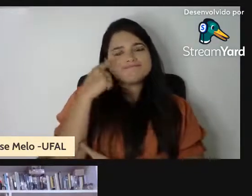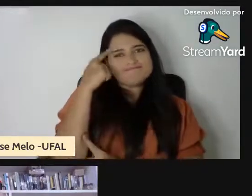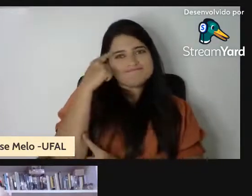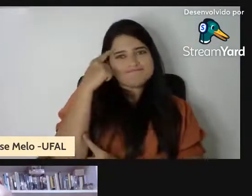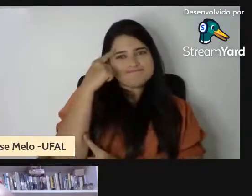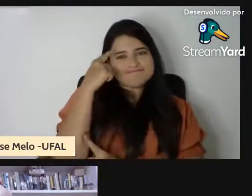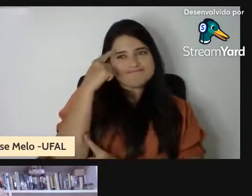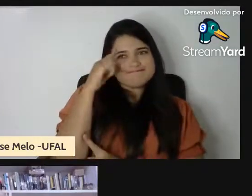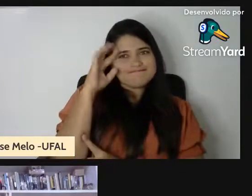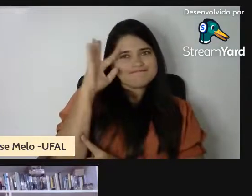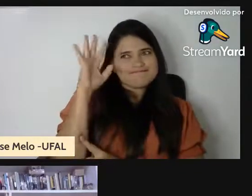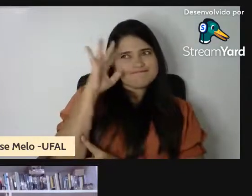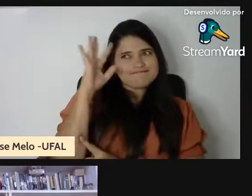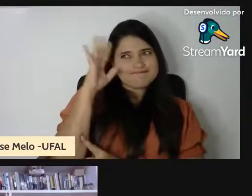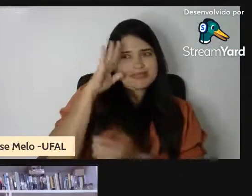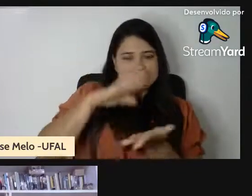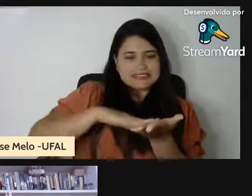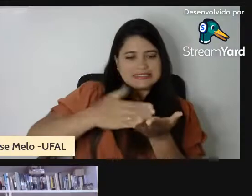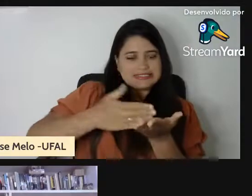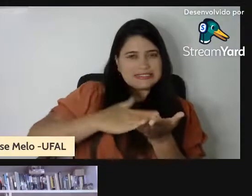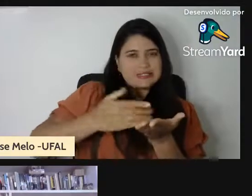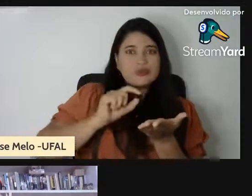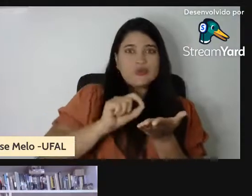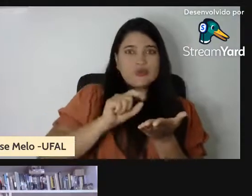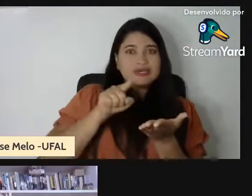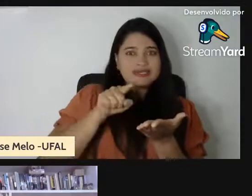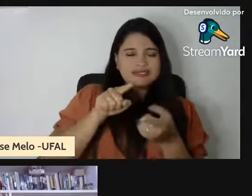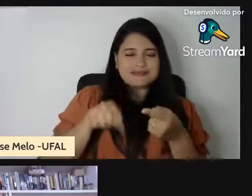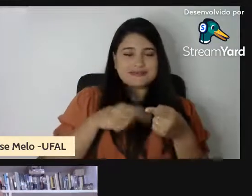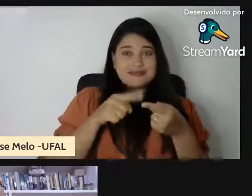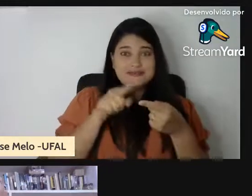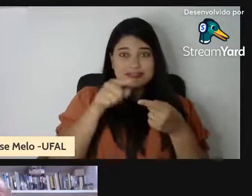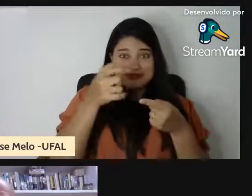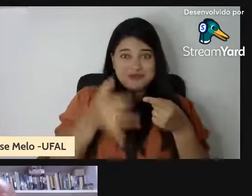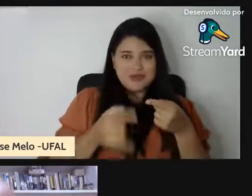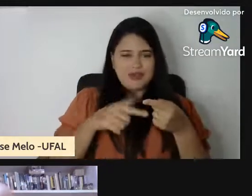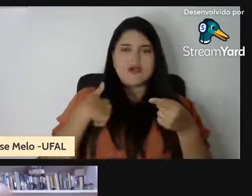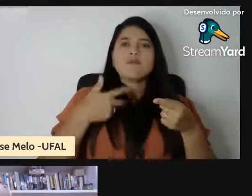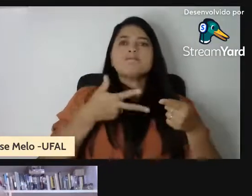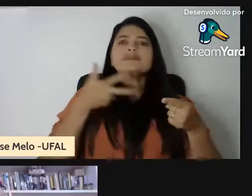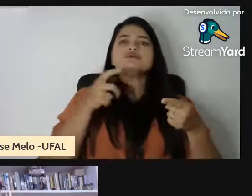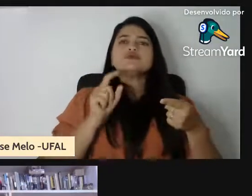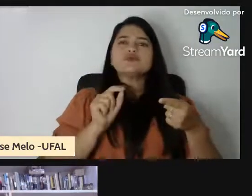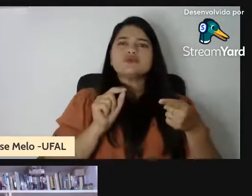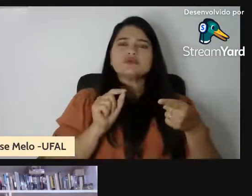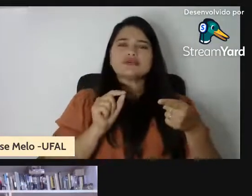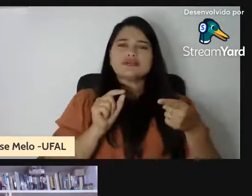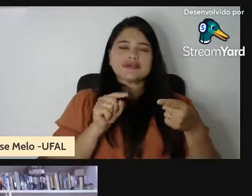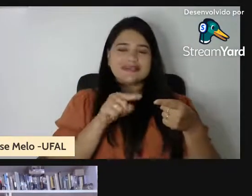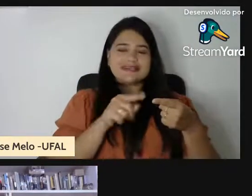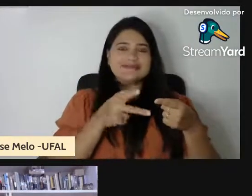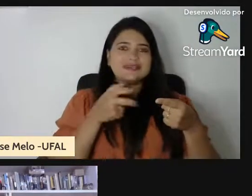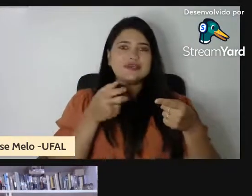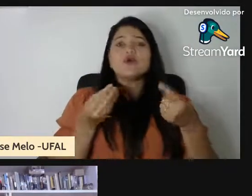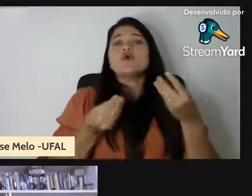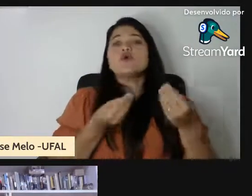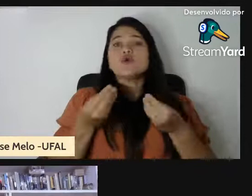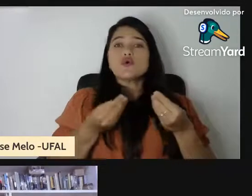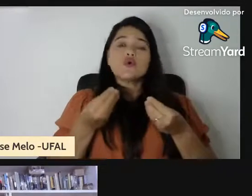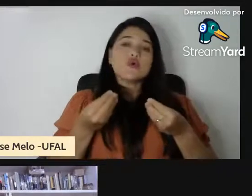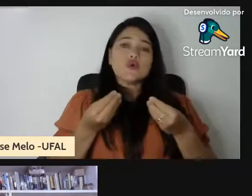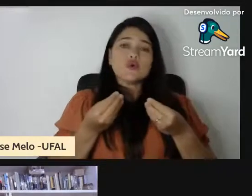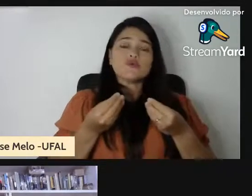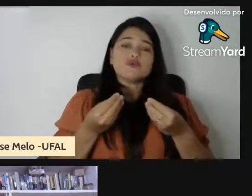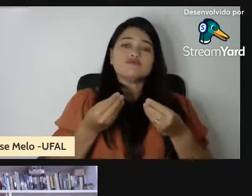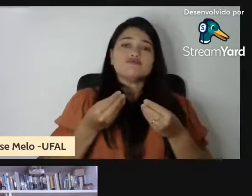pensar a interpretação, né? O primeiro pilar que eu percebi foi as formas de atuação do